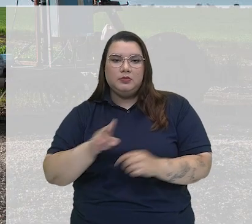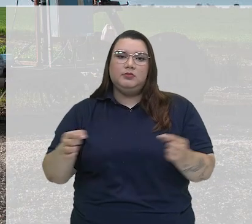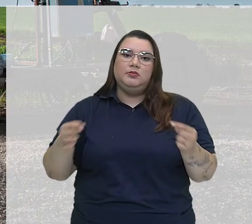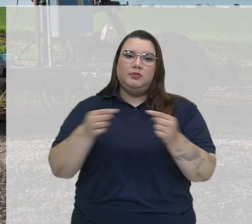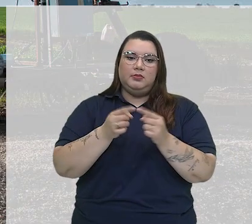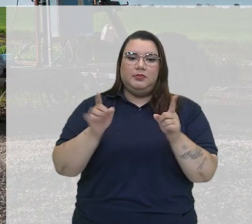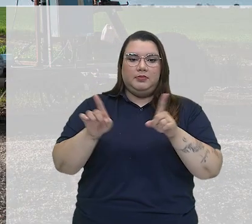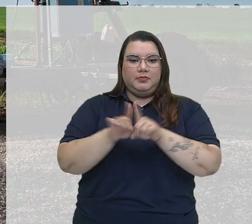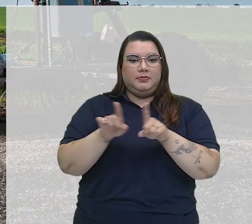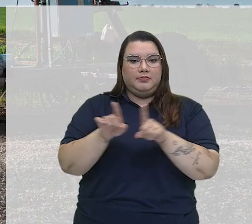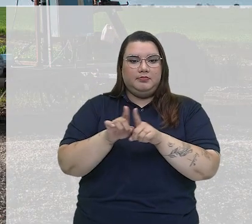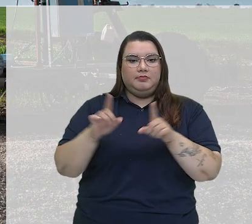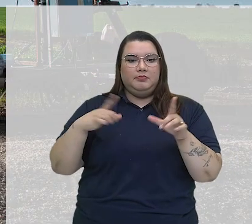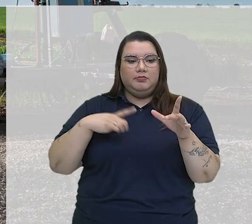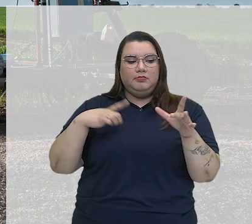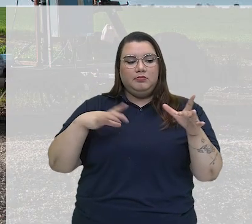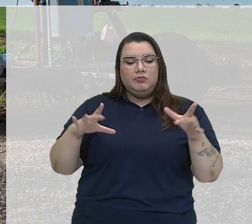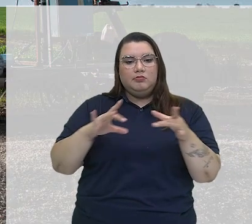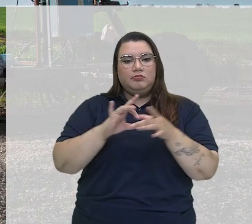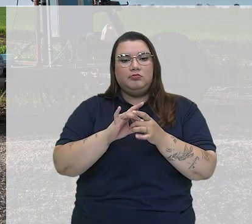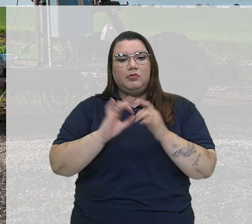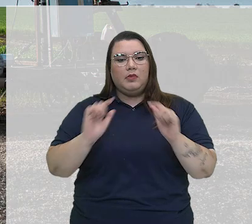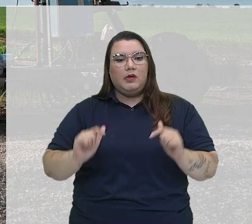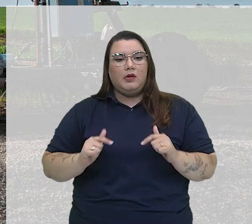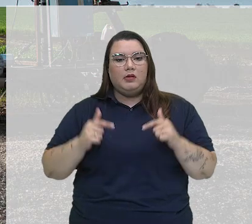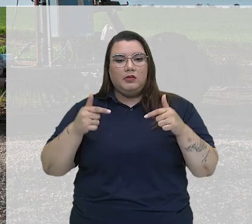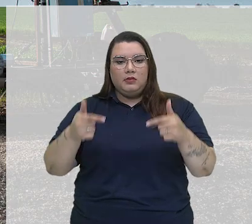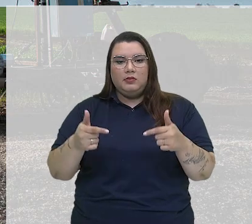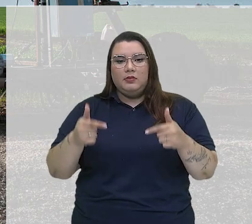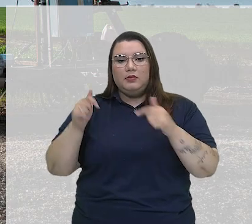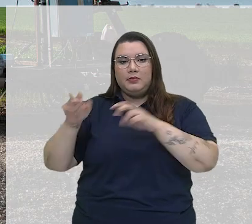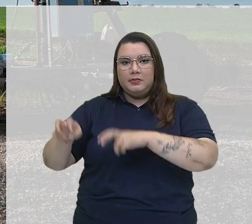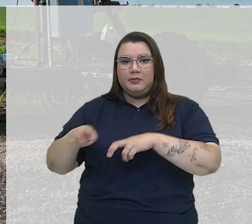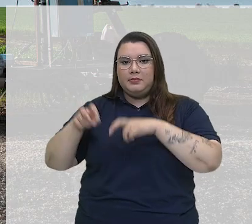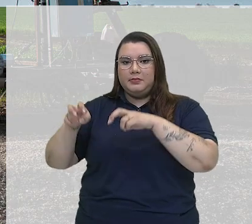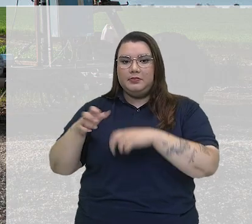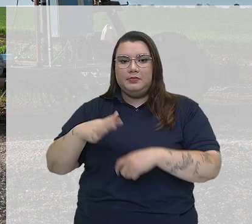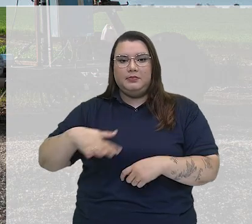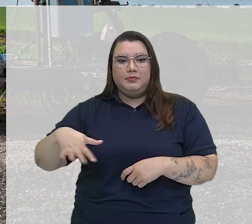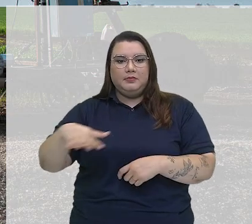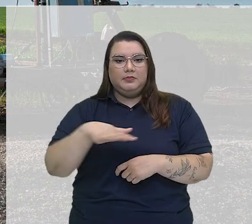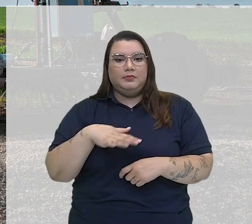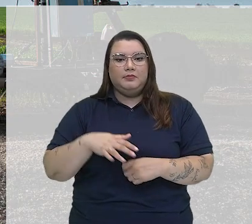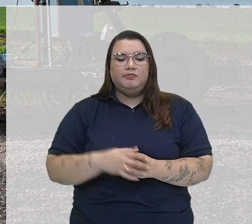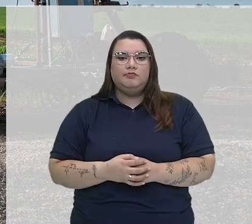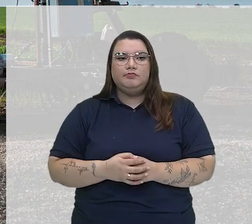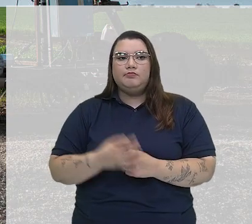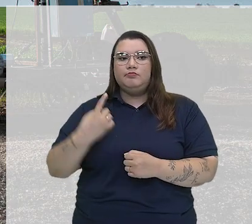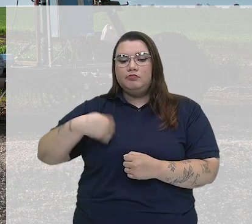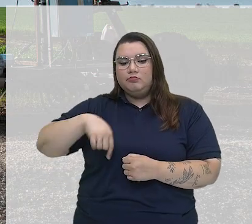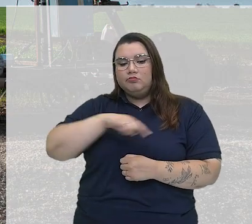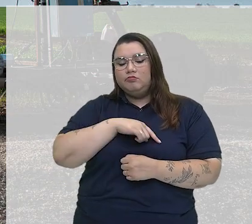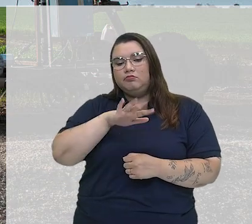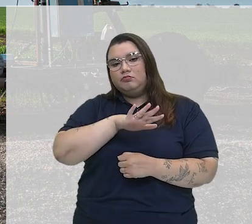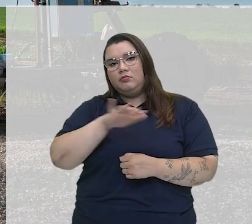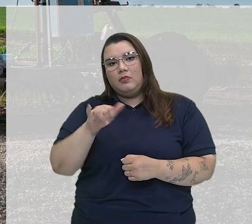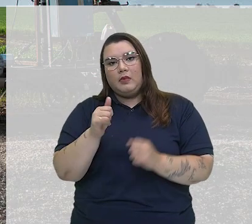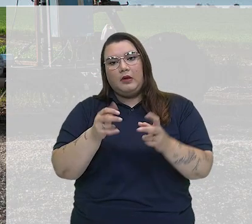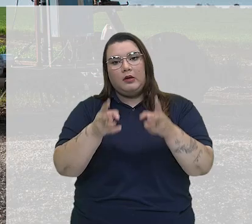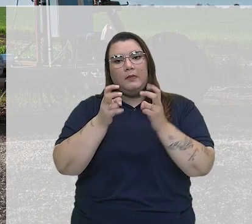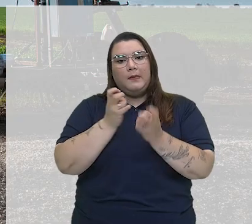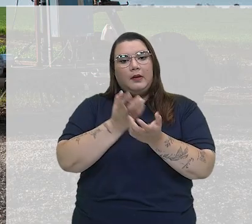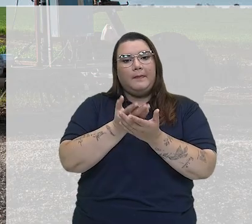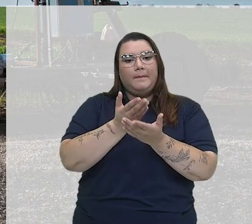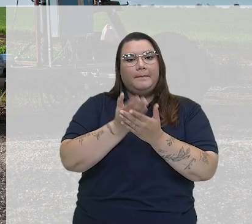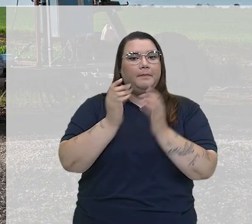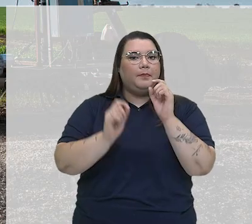eles fazem aí parte de atividades agrícolas. E aí a gente vai verificar na nossa